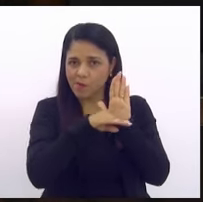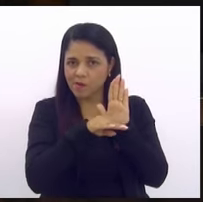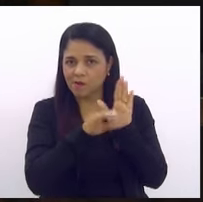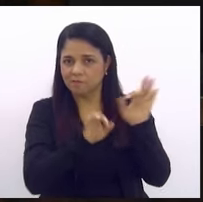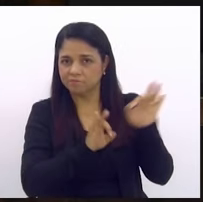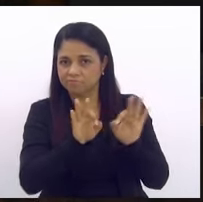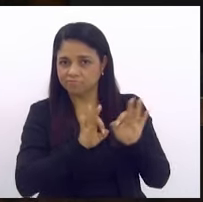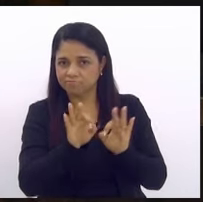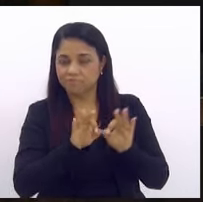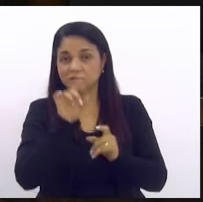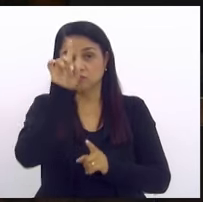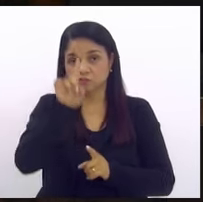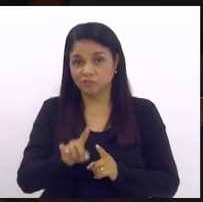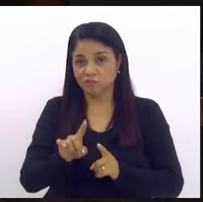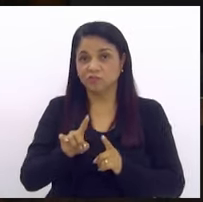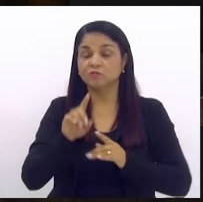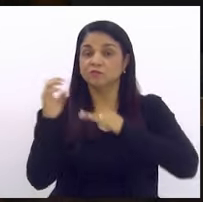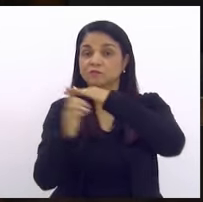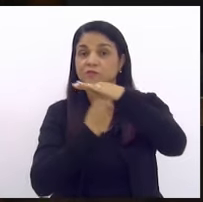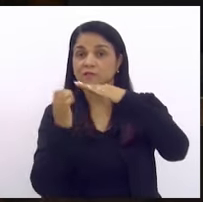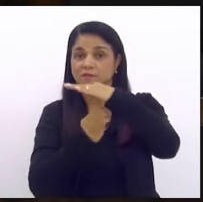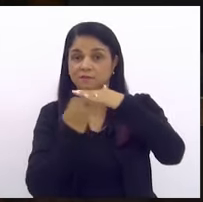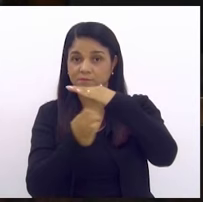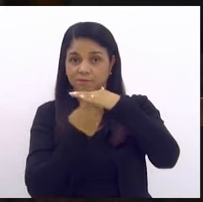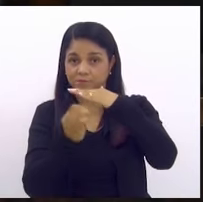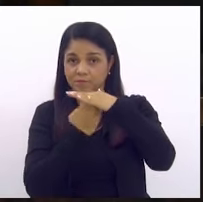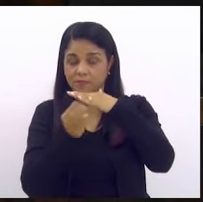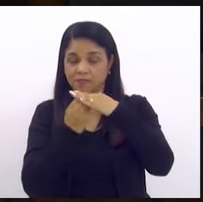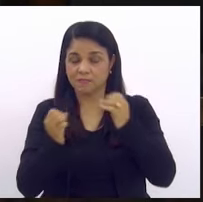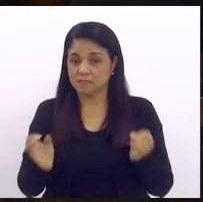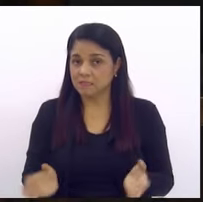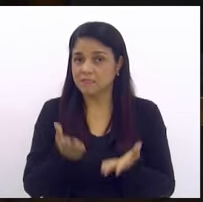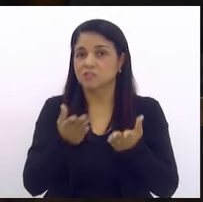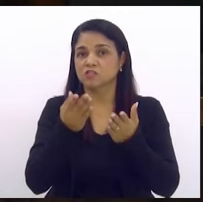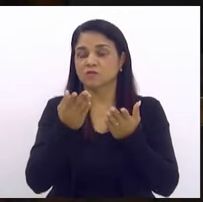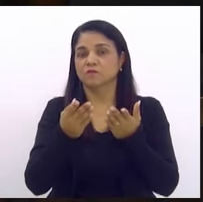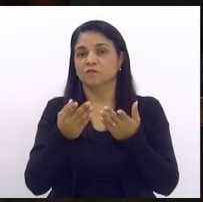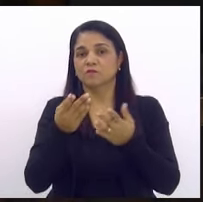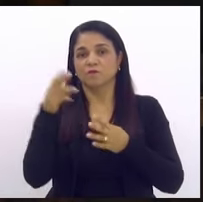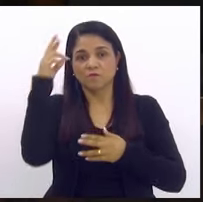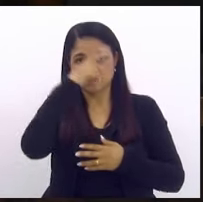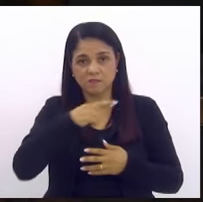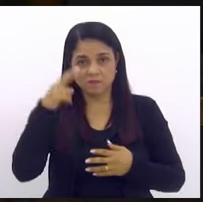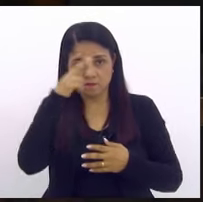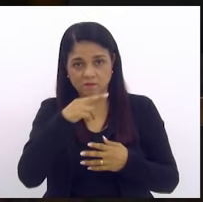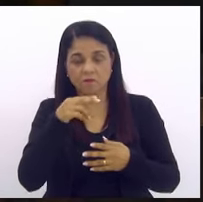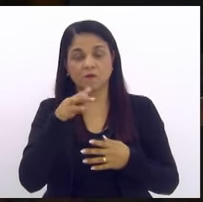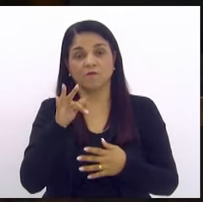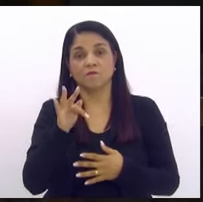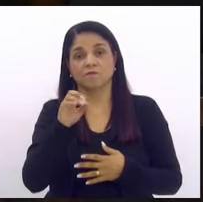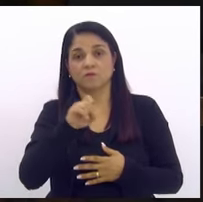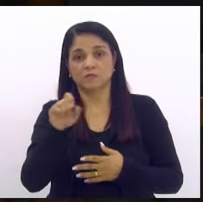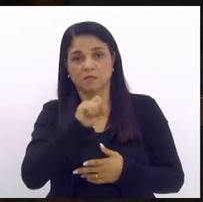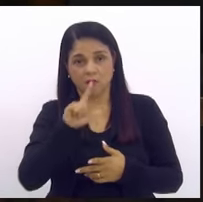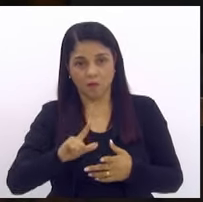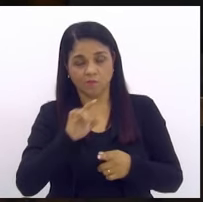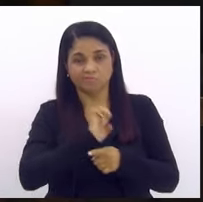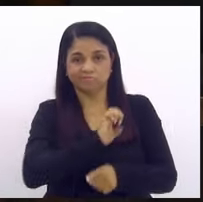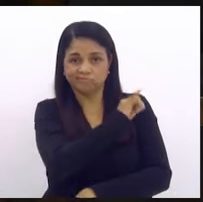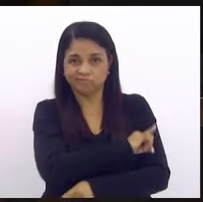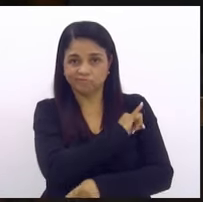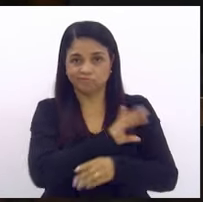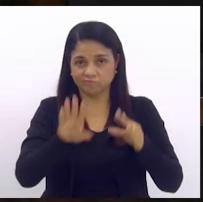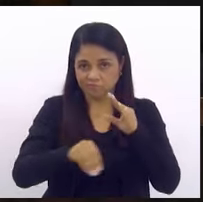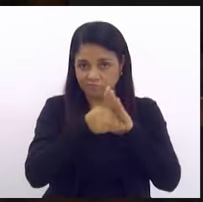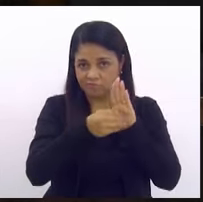integridade efetivos pelas empresas beneficiárias de incentivos fiscais do Estado do Rio de Janeiro, pendendo de parecer da Comissão de